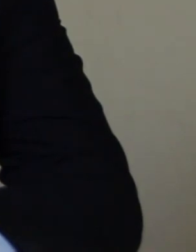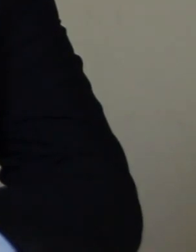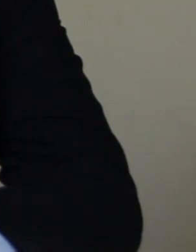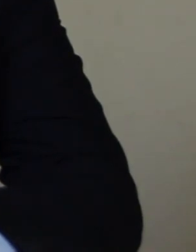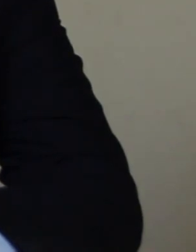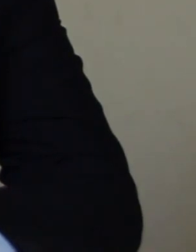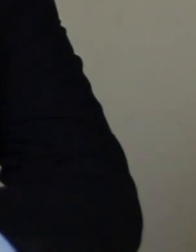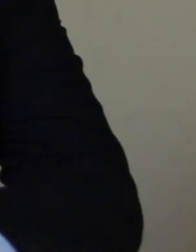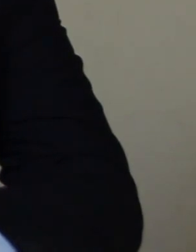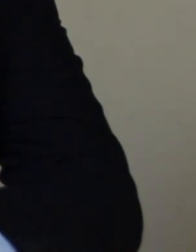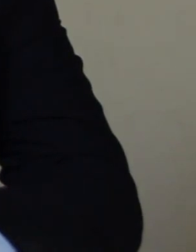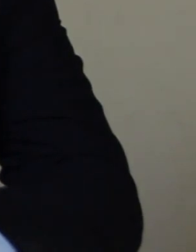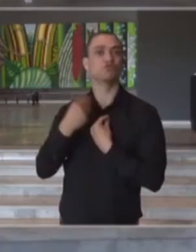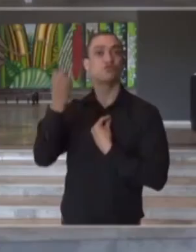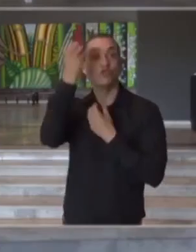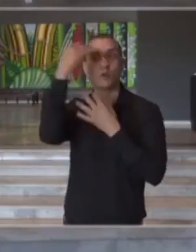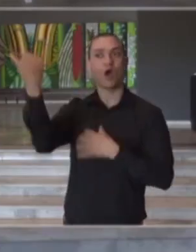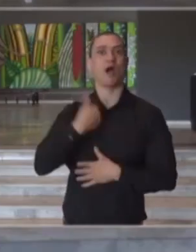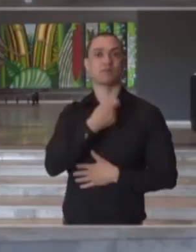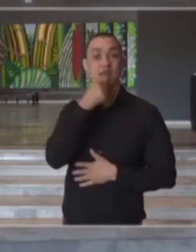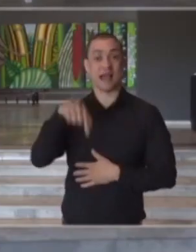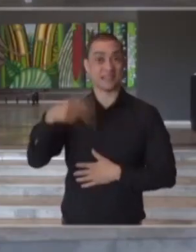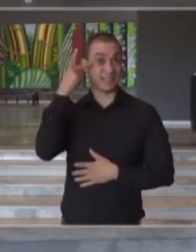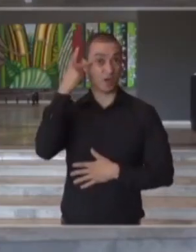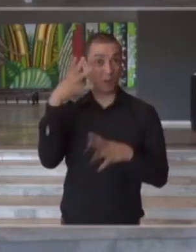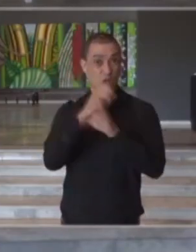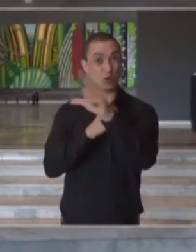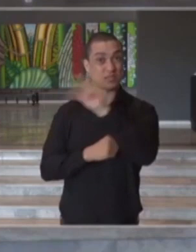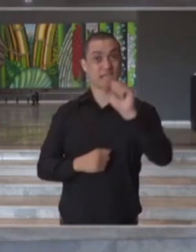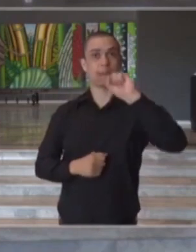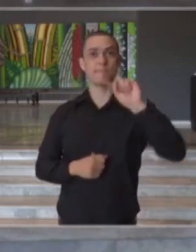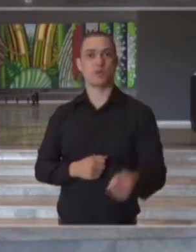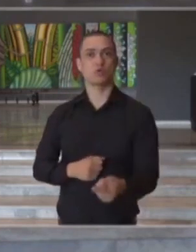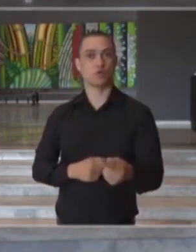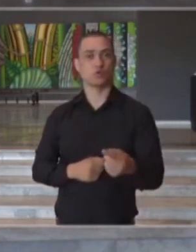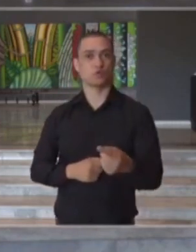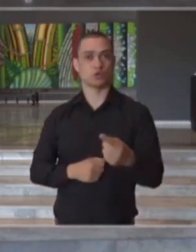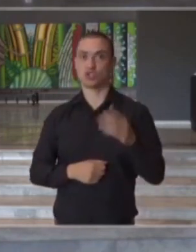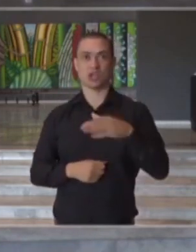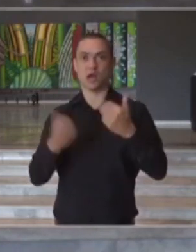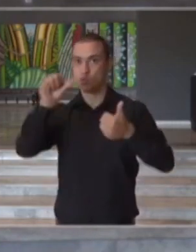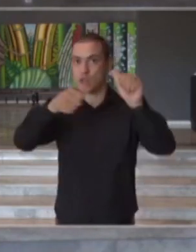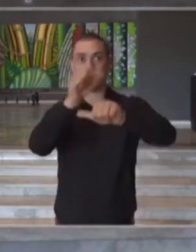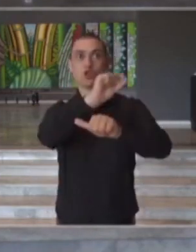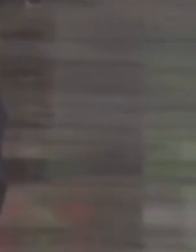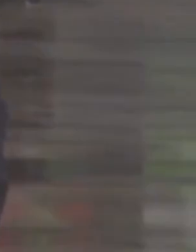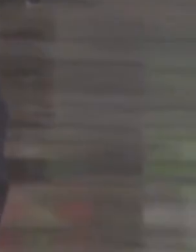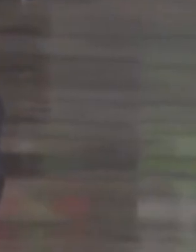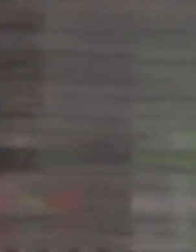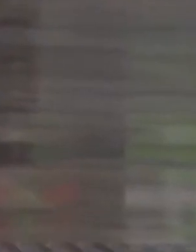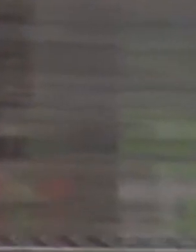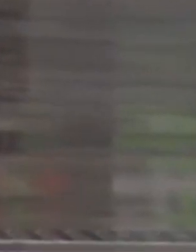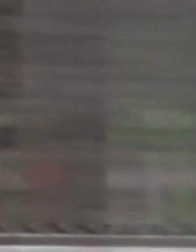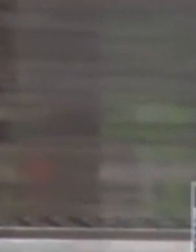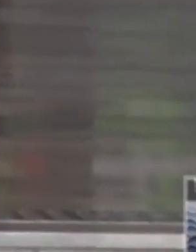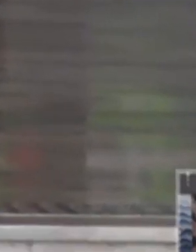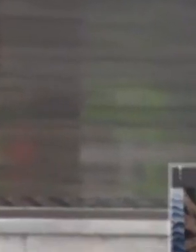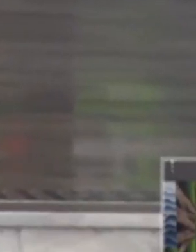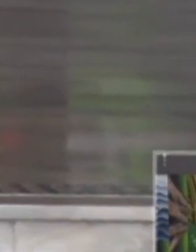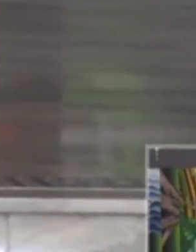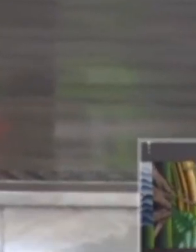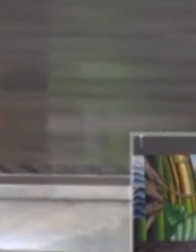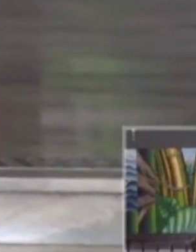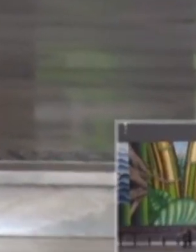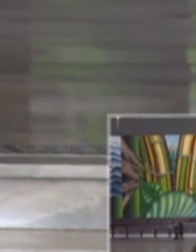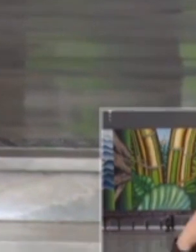não tem ficado em casa hoje da anvisa autorizou a testagem rápida em farmácias esse tipo de teste